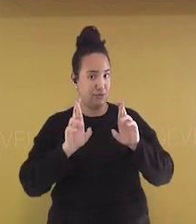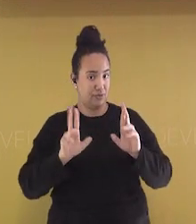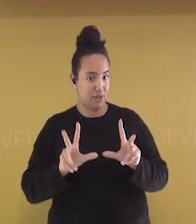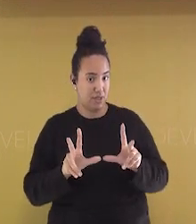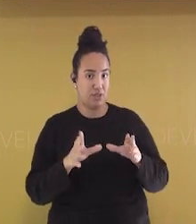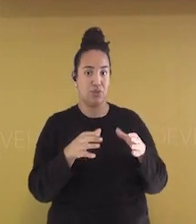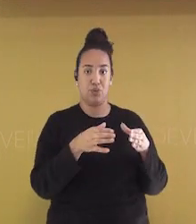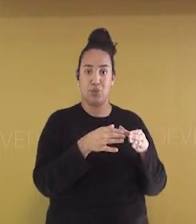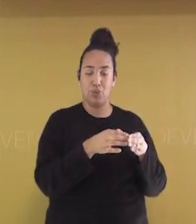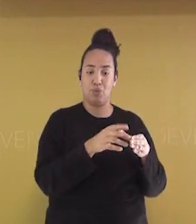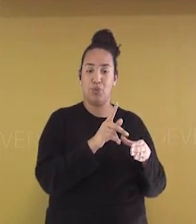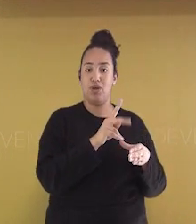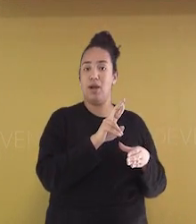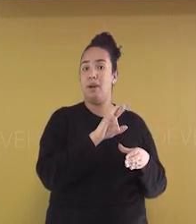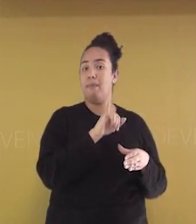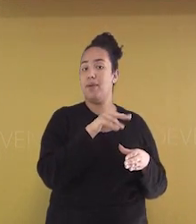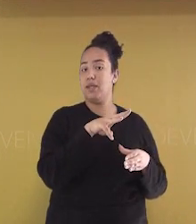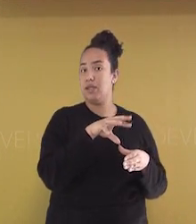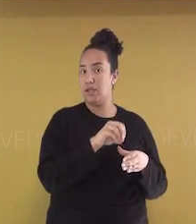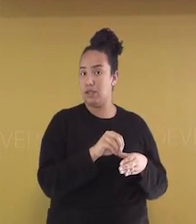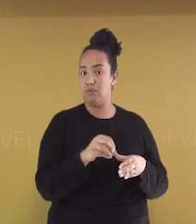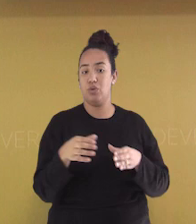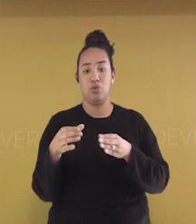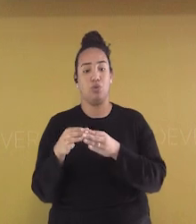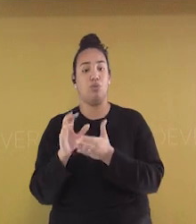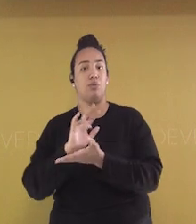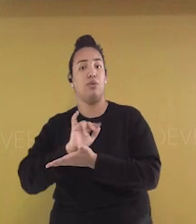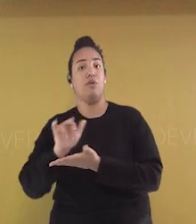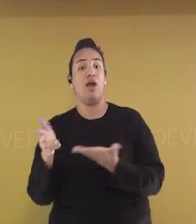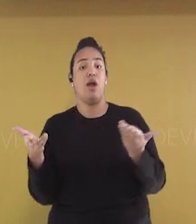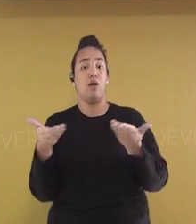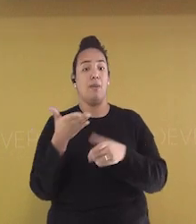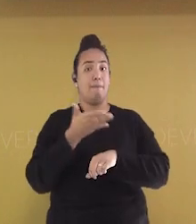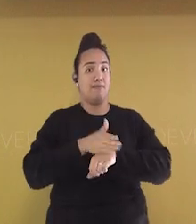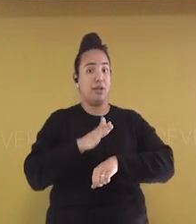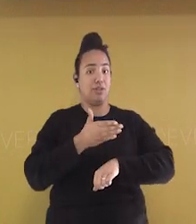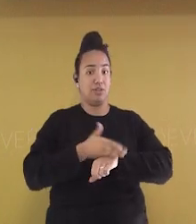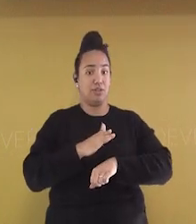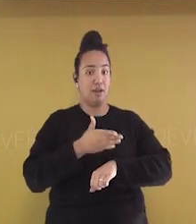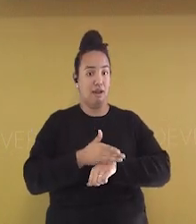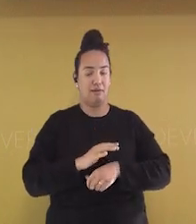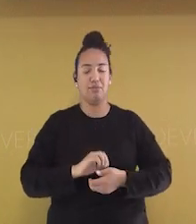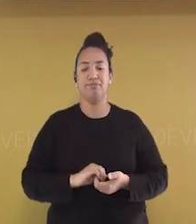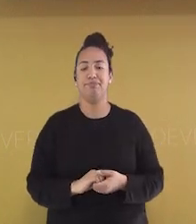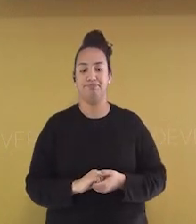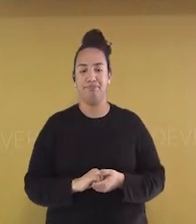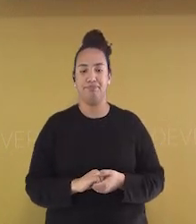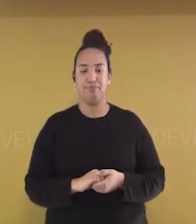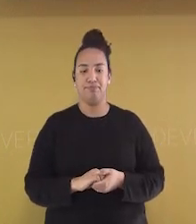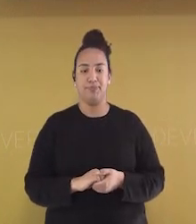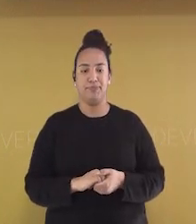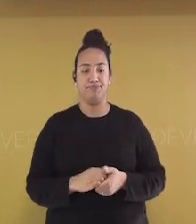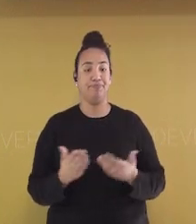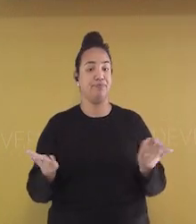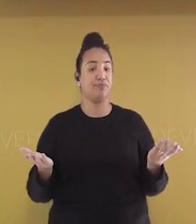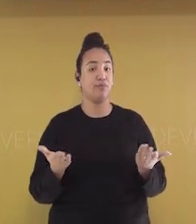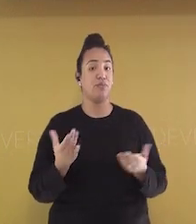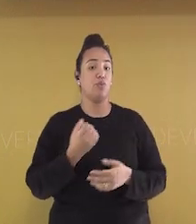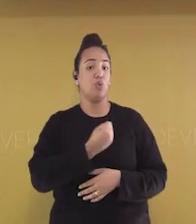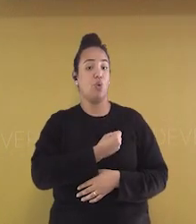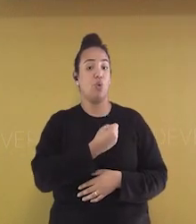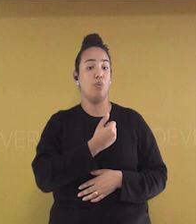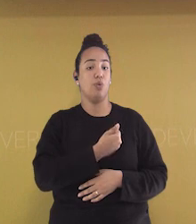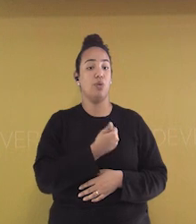primos dos compostos, que tal fazer um exercício para praticar? Temos aqui o